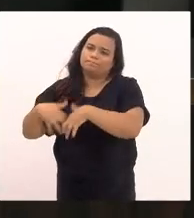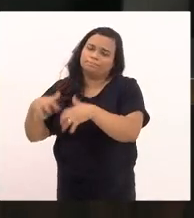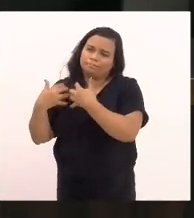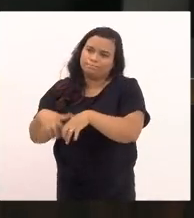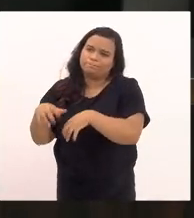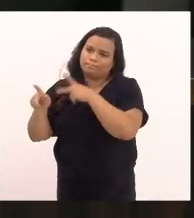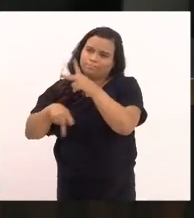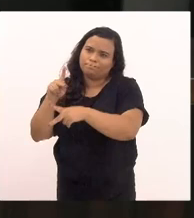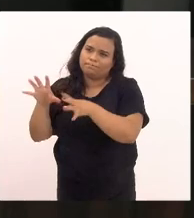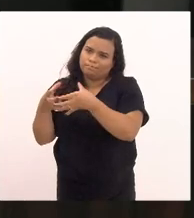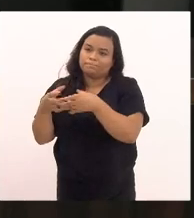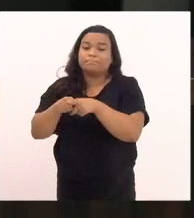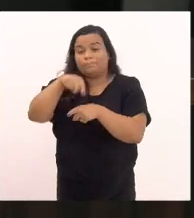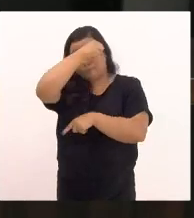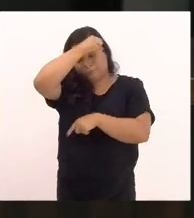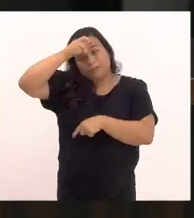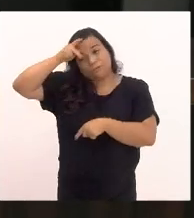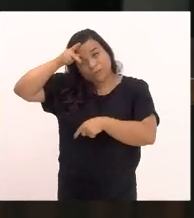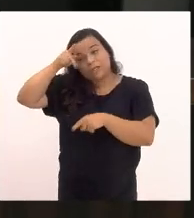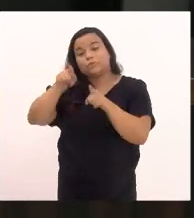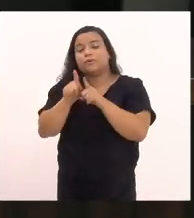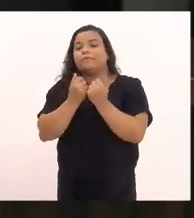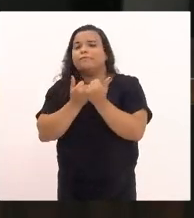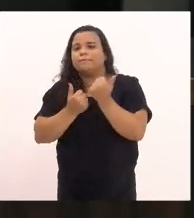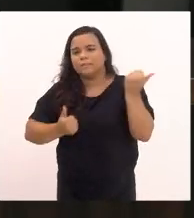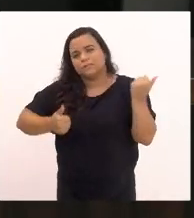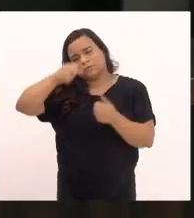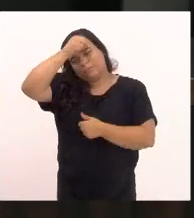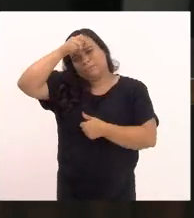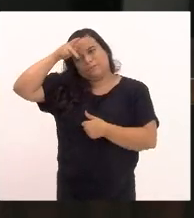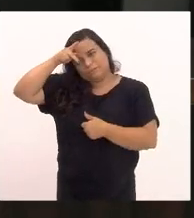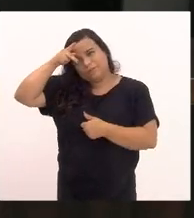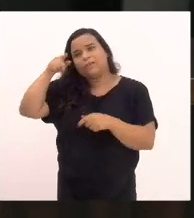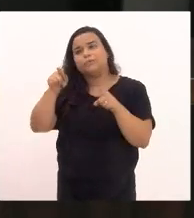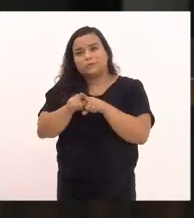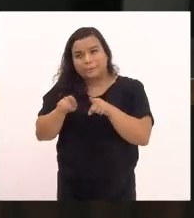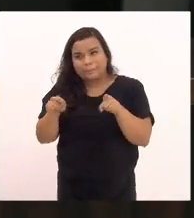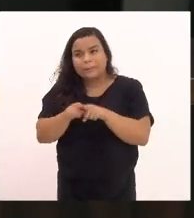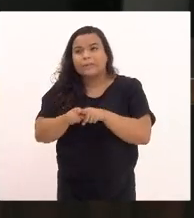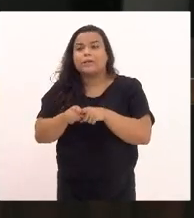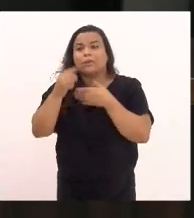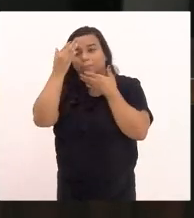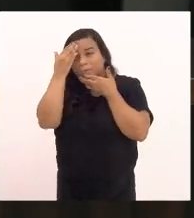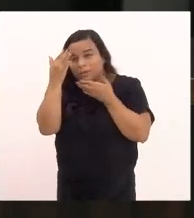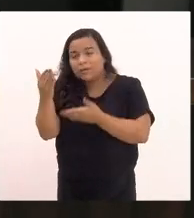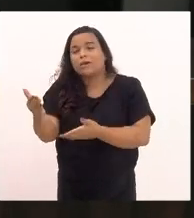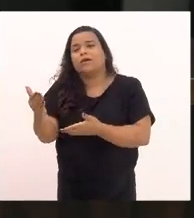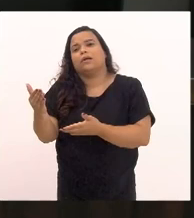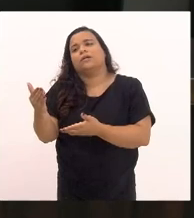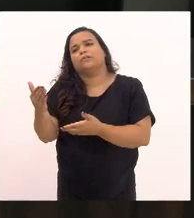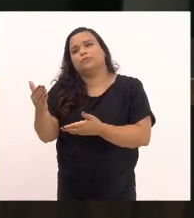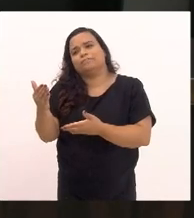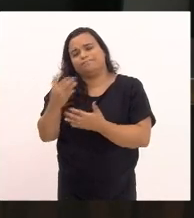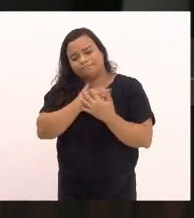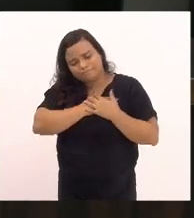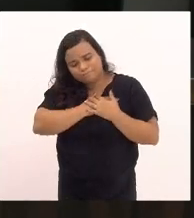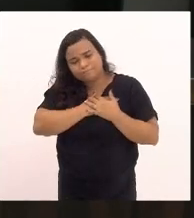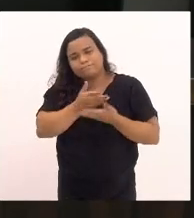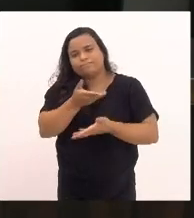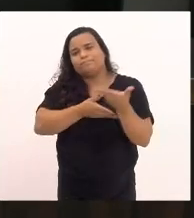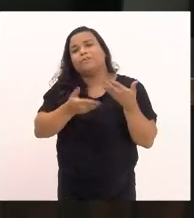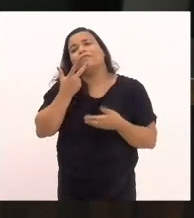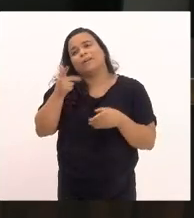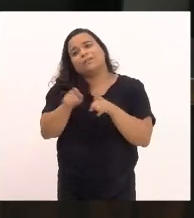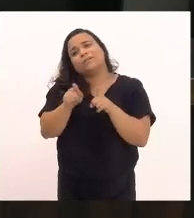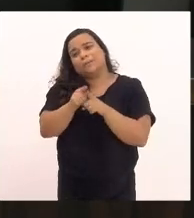ao vice-prefeito Mustrange, né? De novo, dizer que as perdas de vidas são